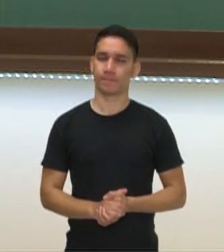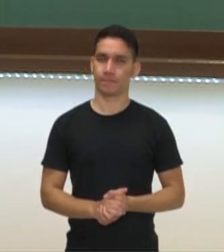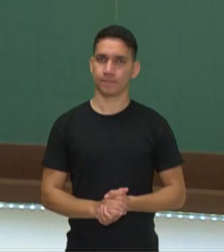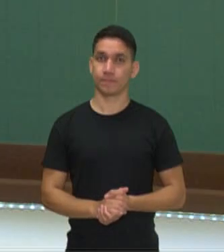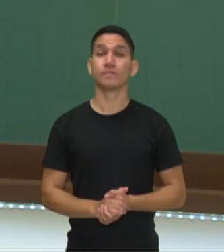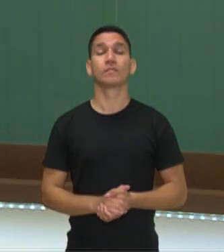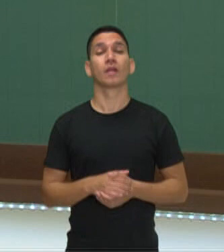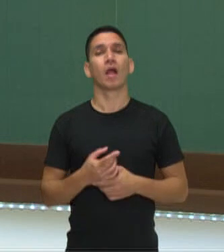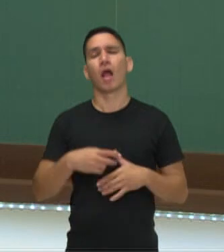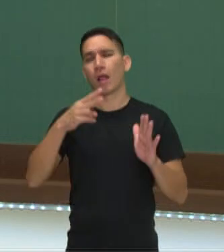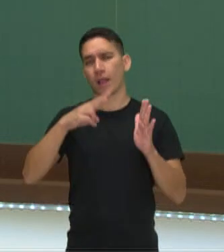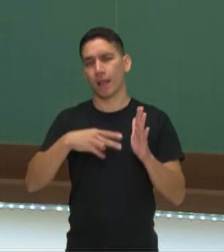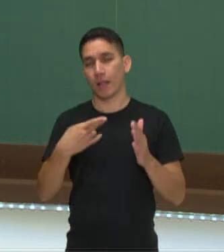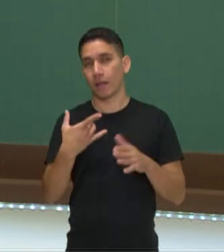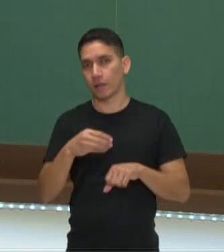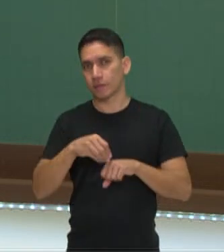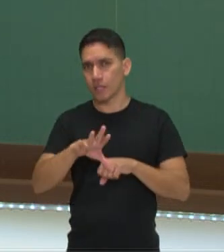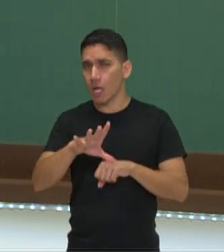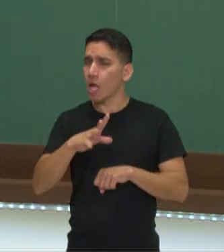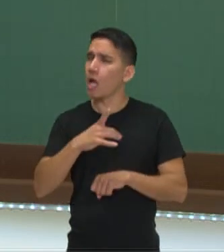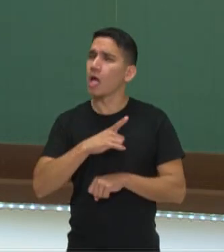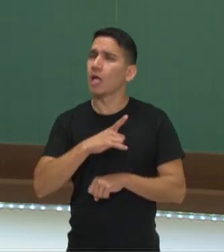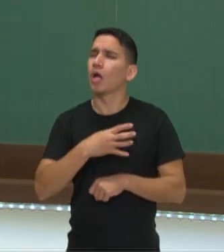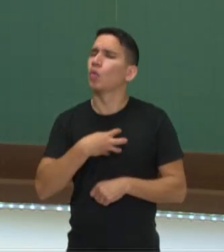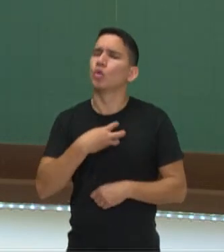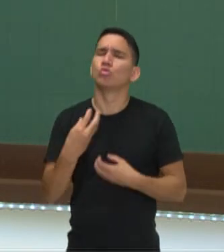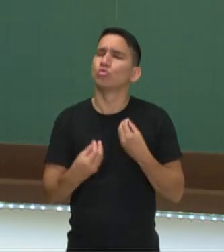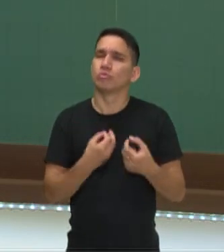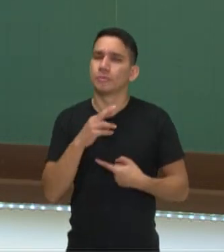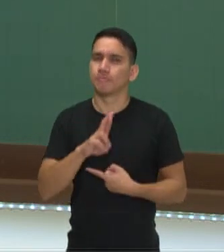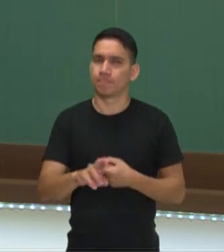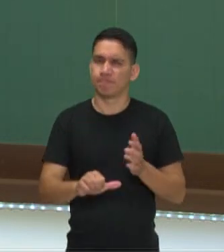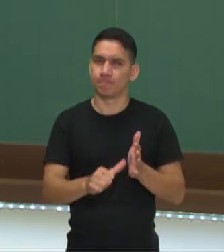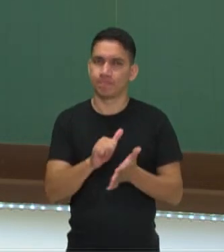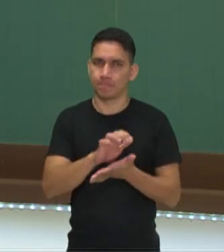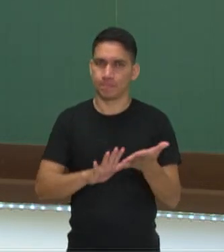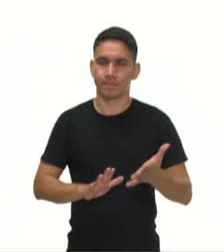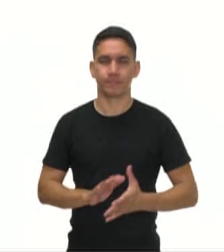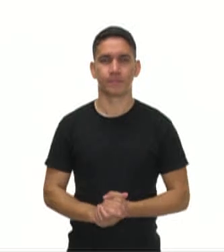vou ler para vocês, então, uma forma de responder essa primeira atividade.